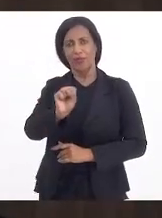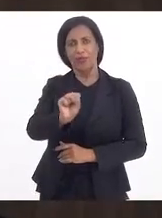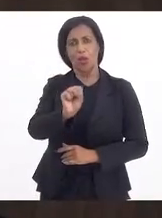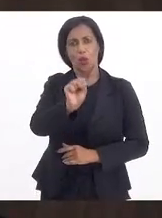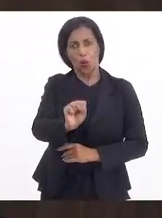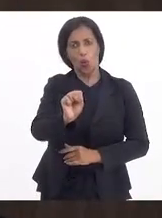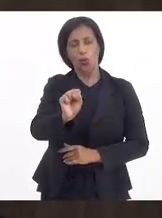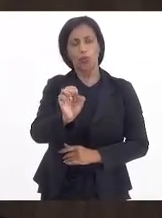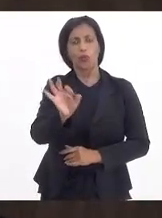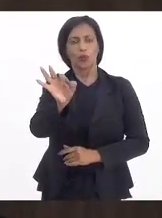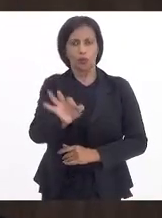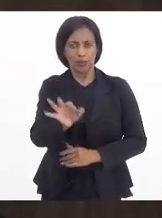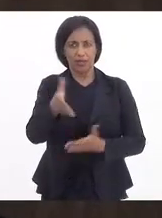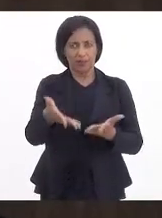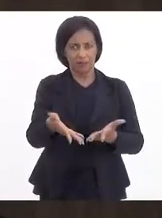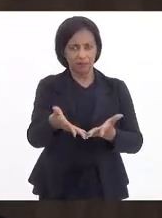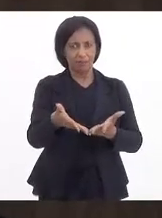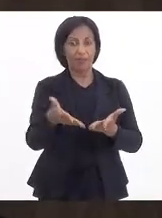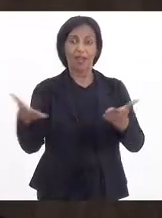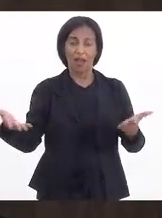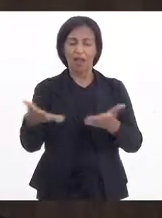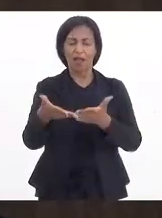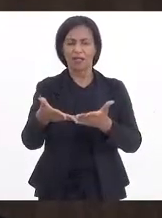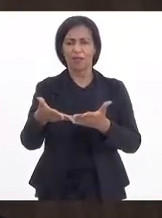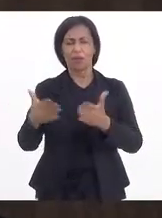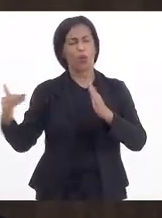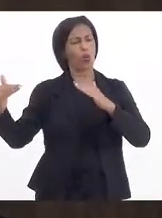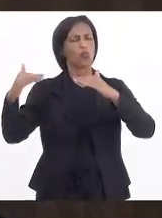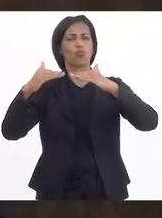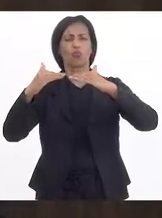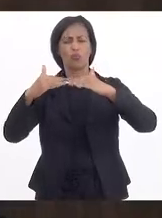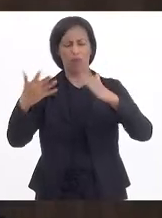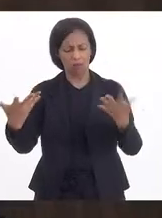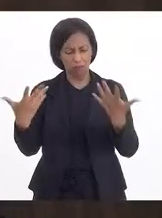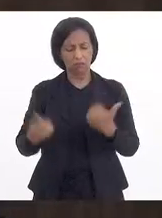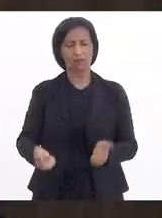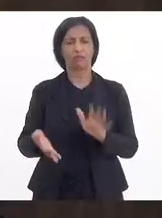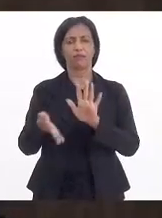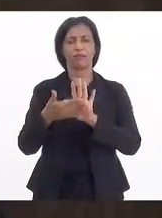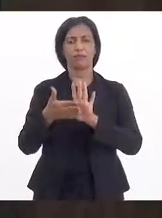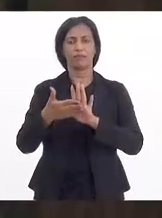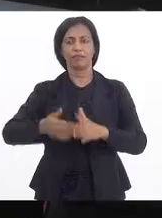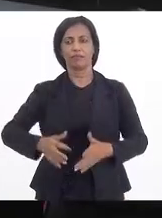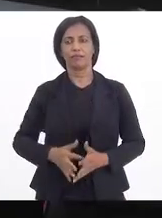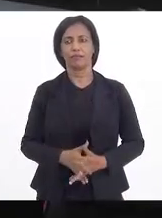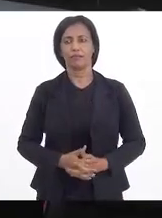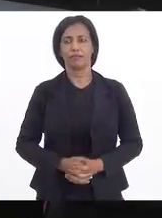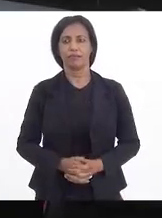seria oito pontos percentuais assim poxa eu preciso aí no mérito voto favorável